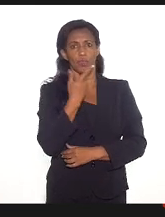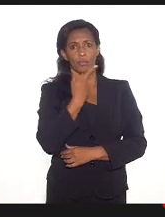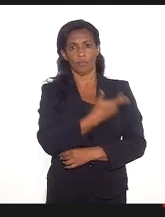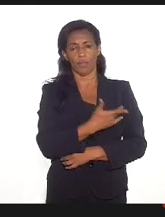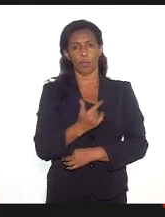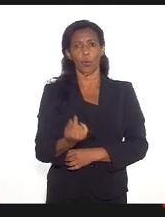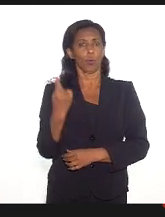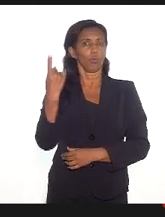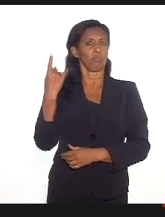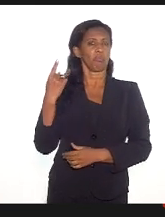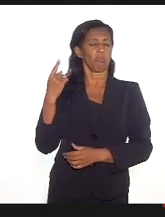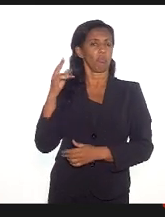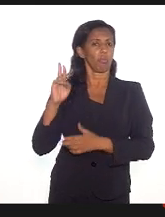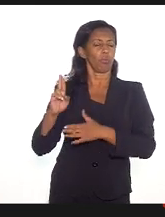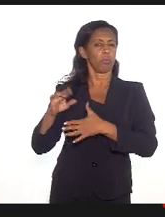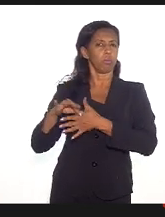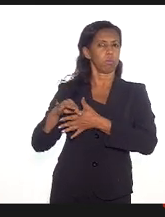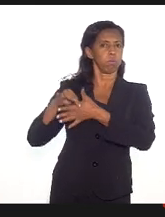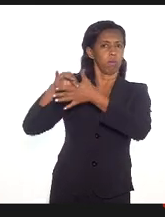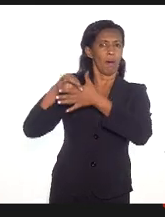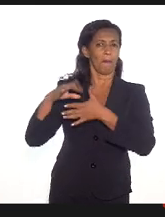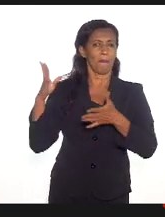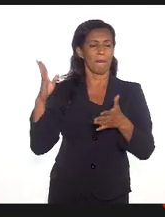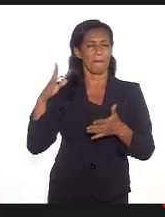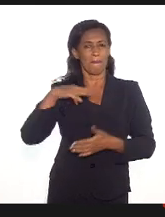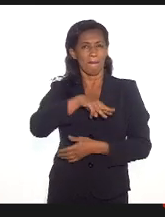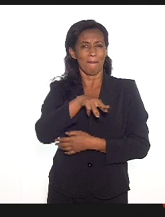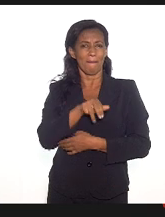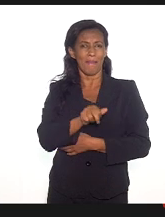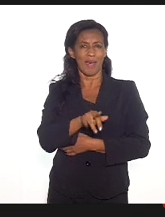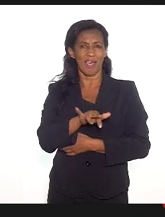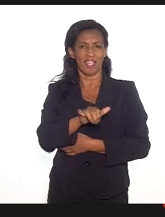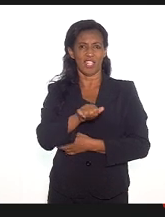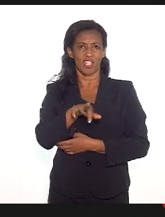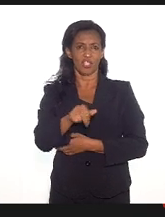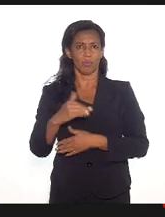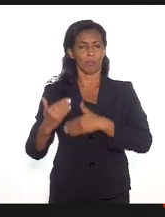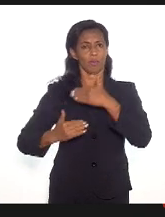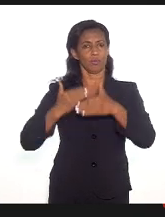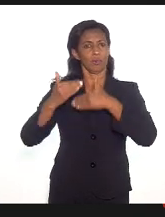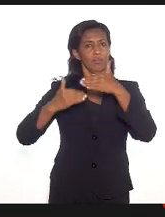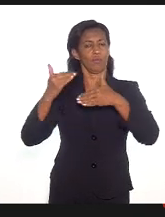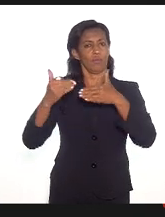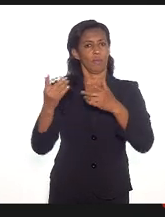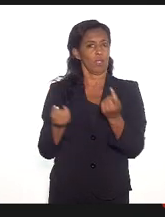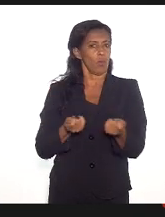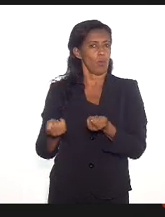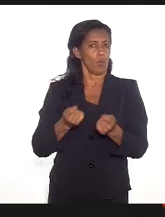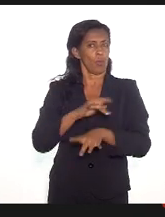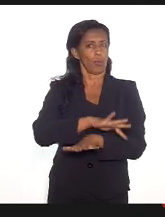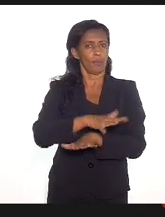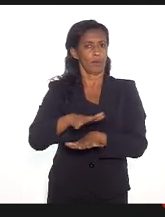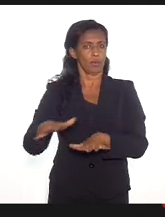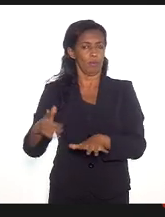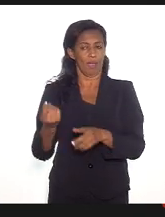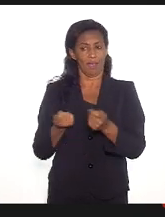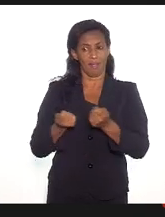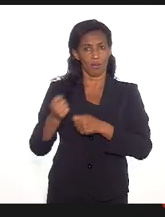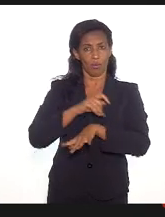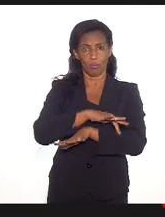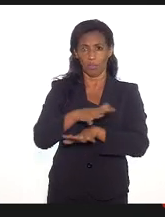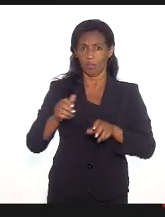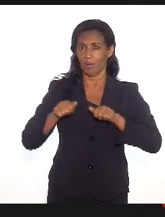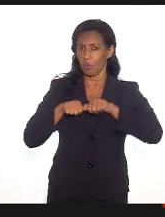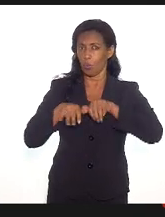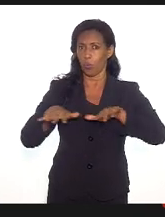de uma autoridade marítima para o desenvolvimento da economia do mar. A economia do mar, ela está espalhada em